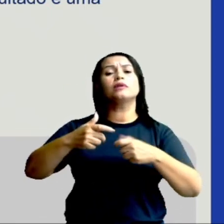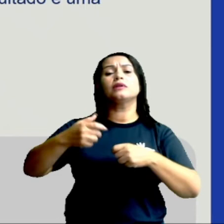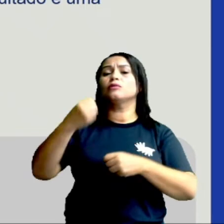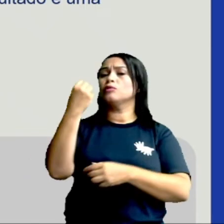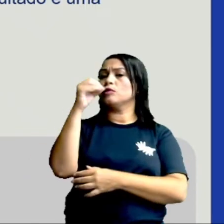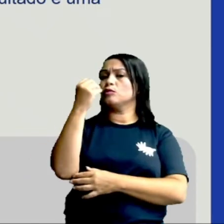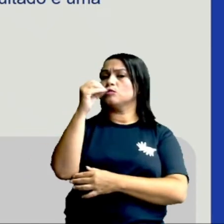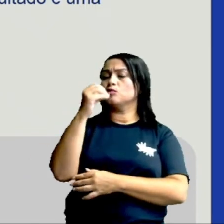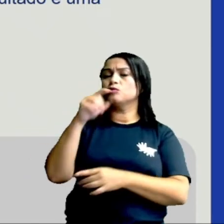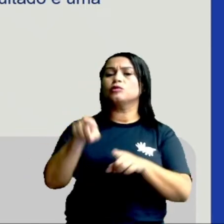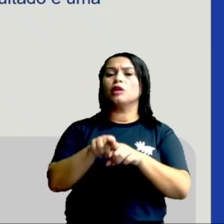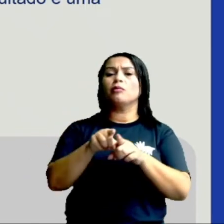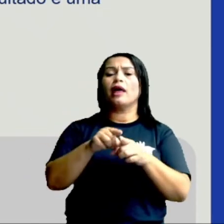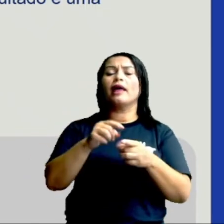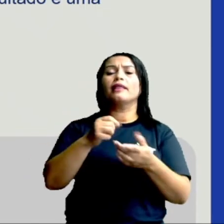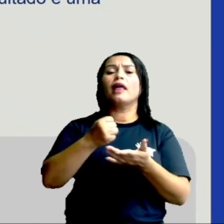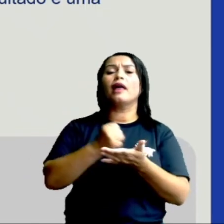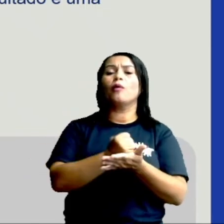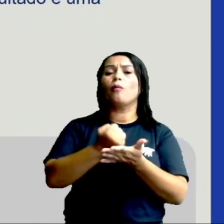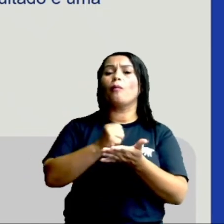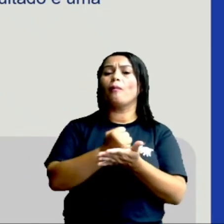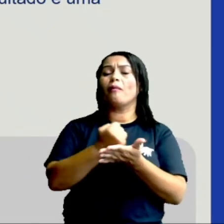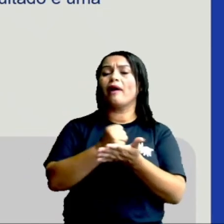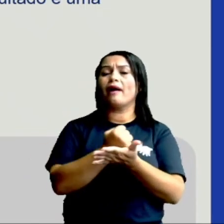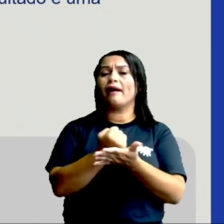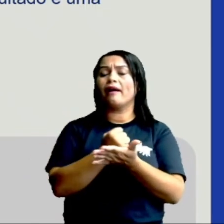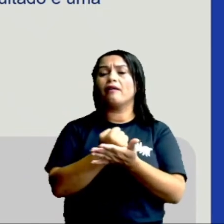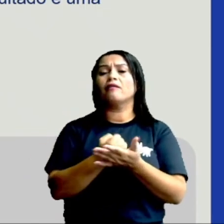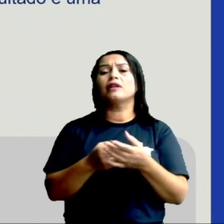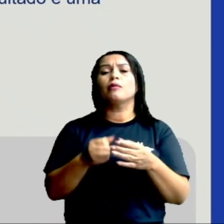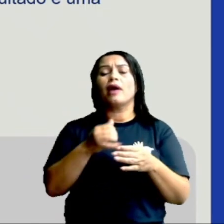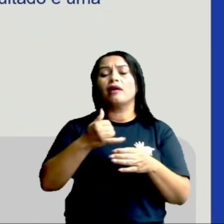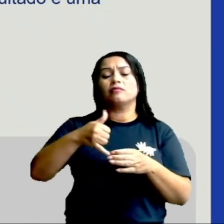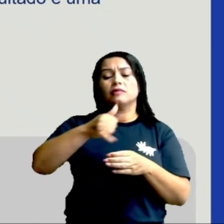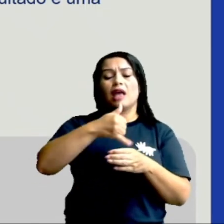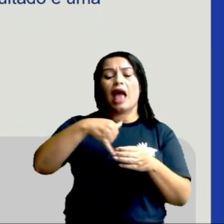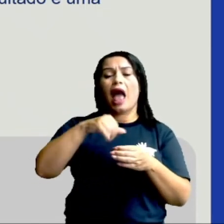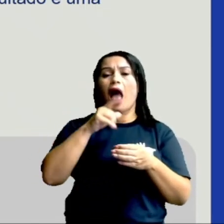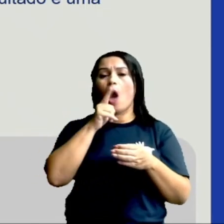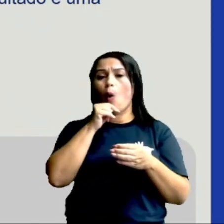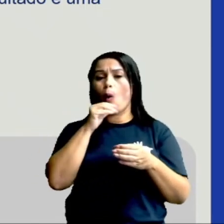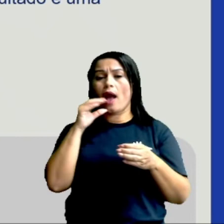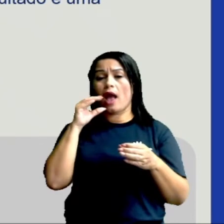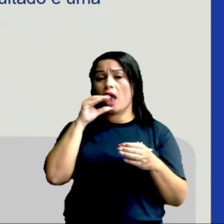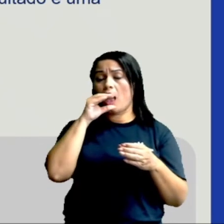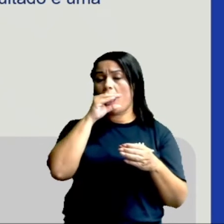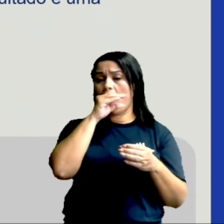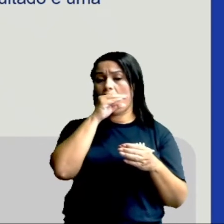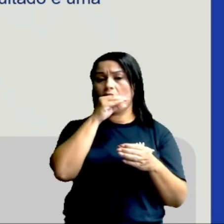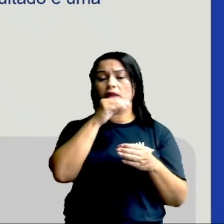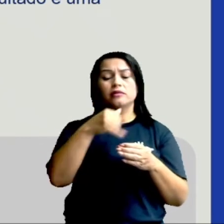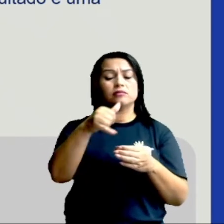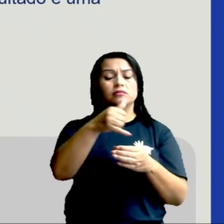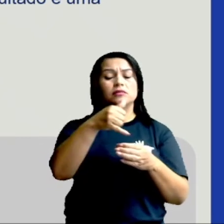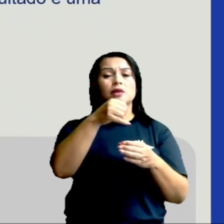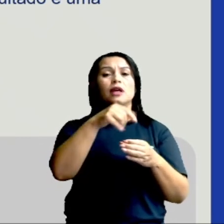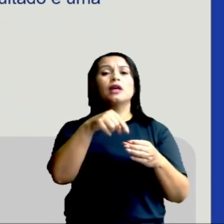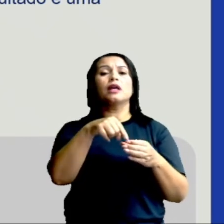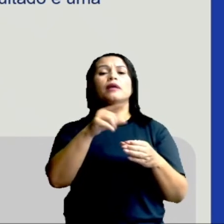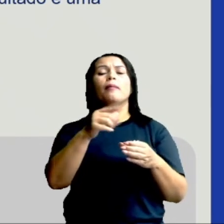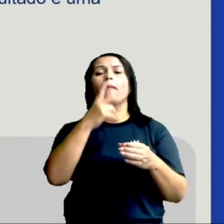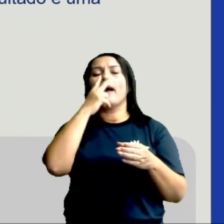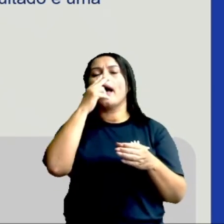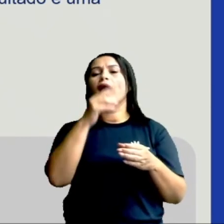é colocada em uma espécie de cuia e em seguida irrigada com a água fervente. O resultado é uma espécie